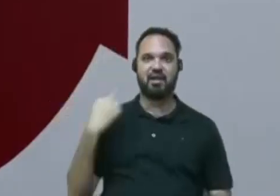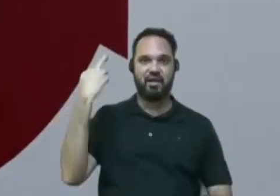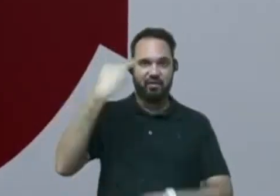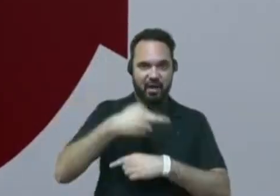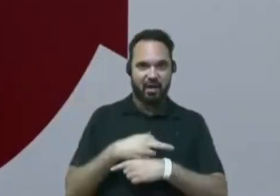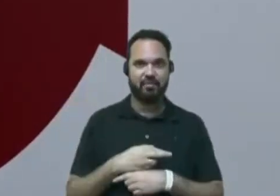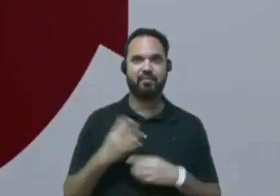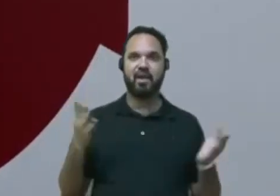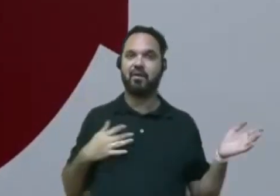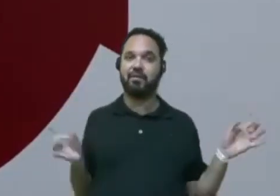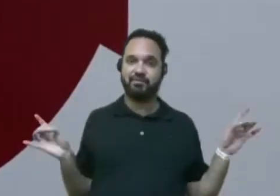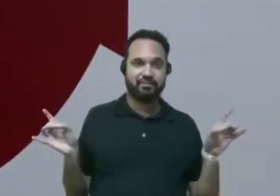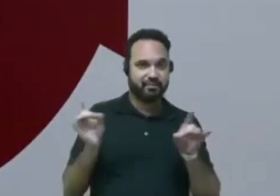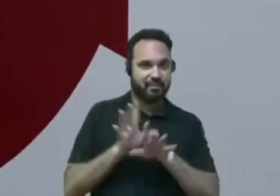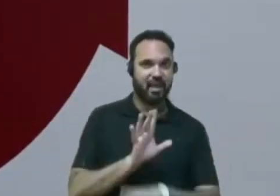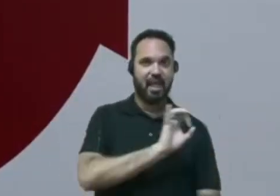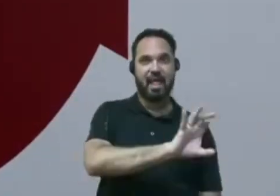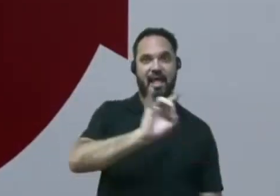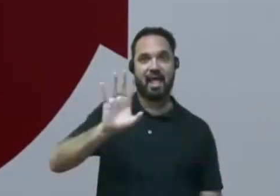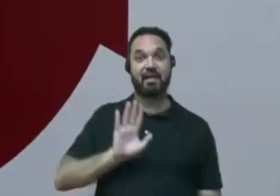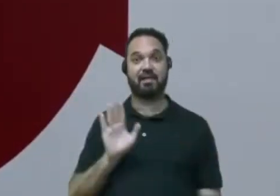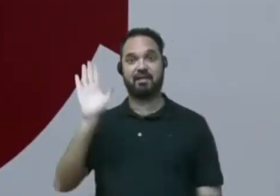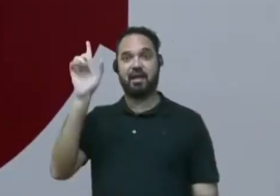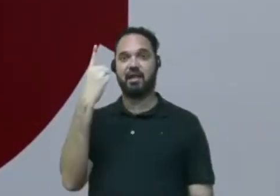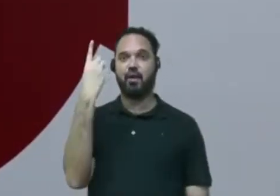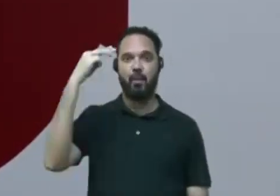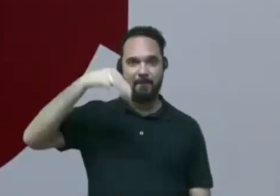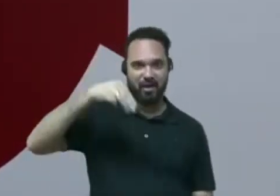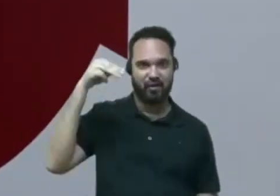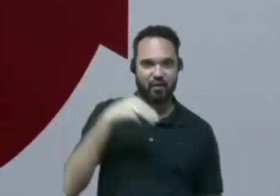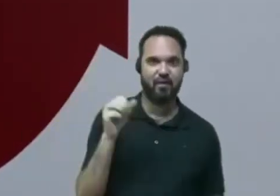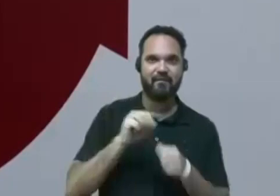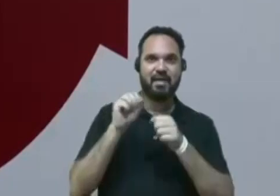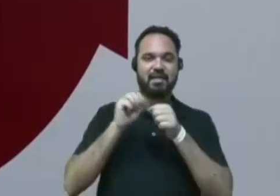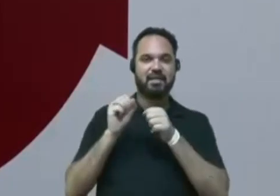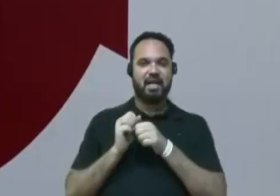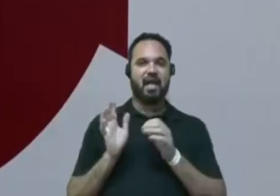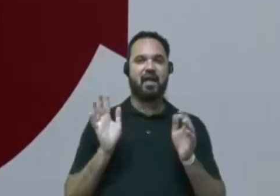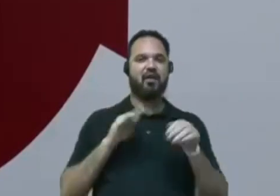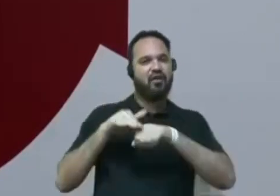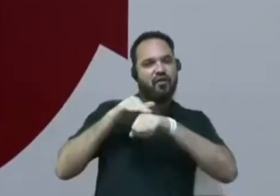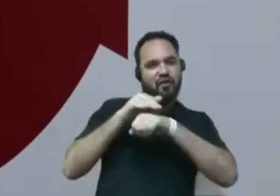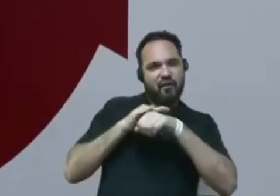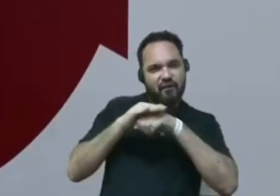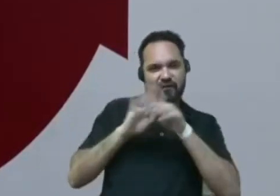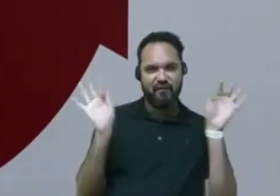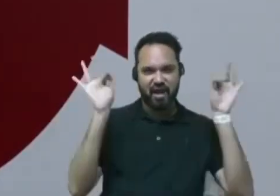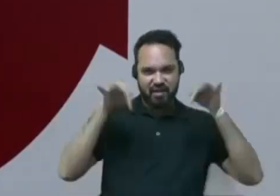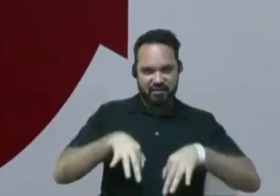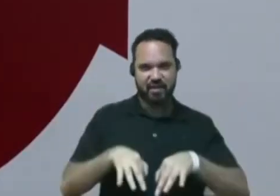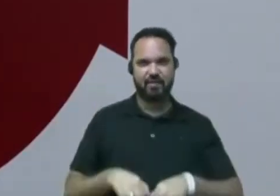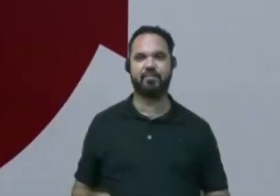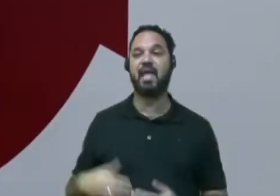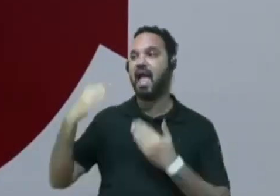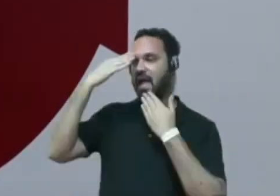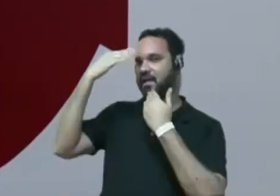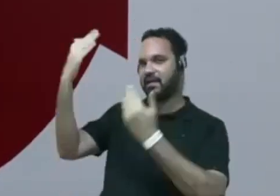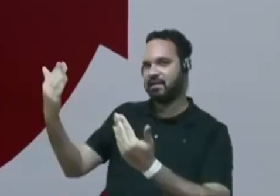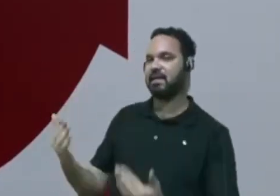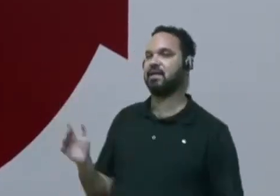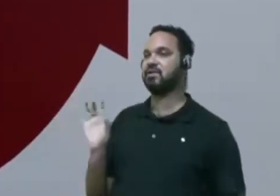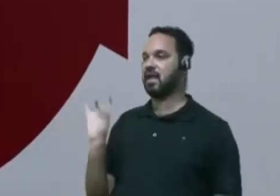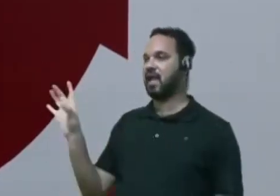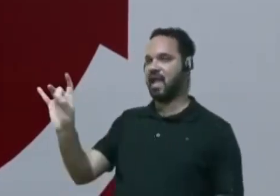encerrado agora o nosso debate cada candidato vai ter um minuto para fazer suas considerações finais eu quero agradecer desde já a